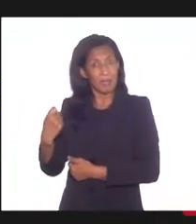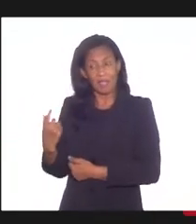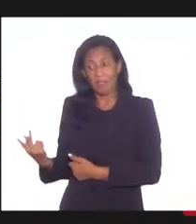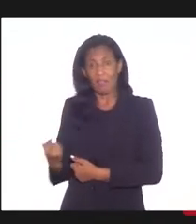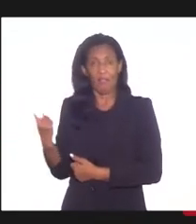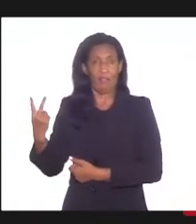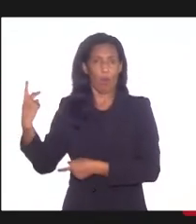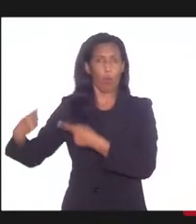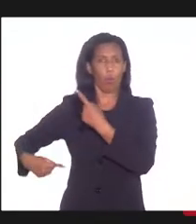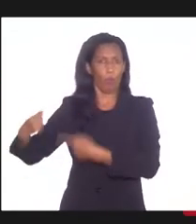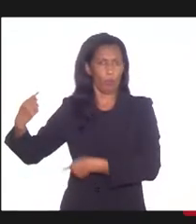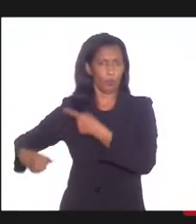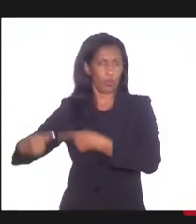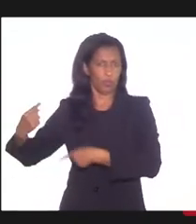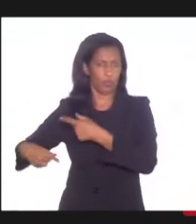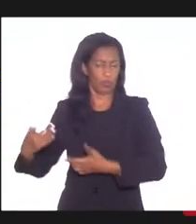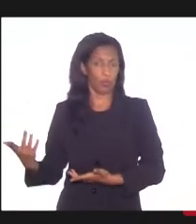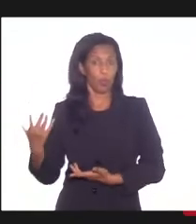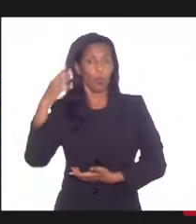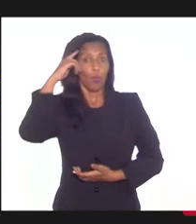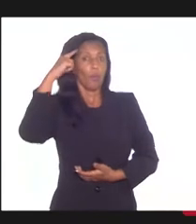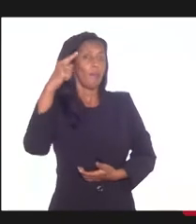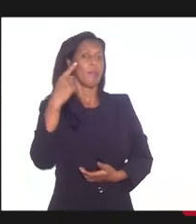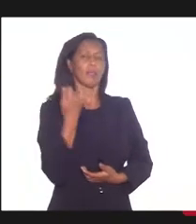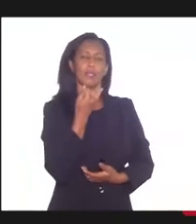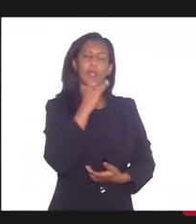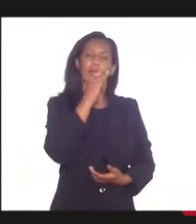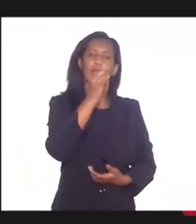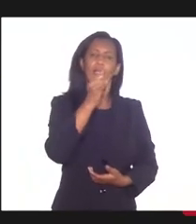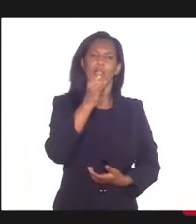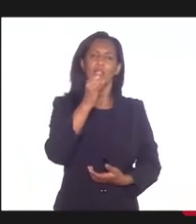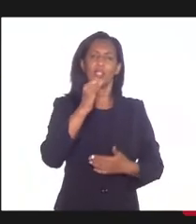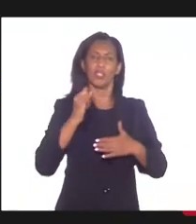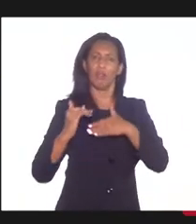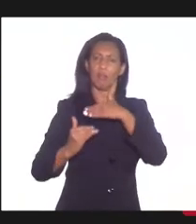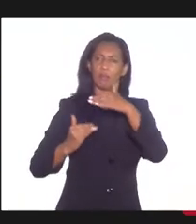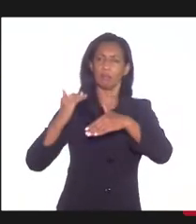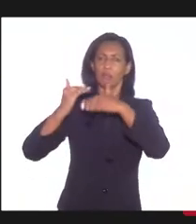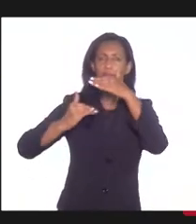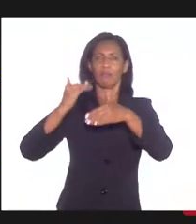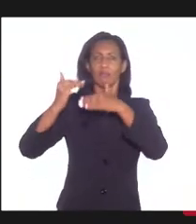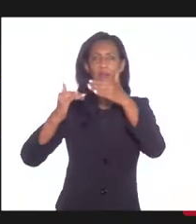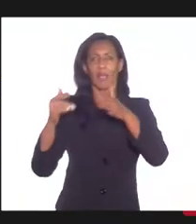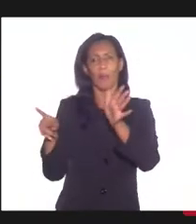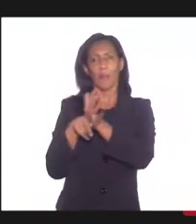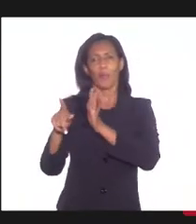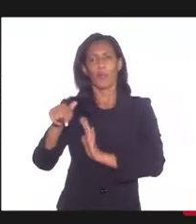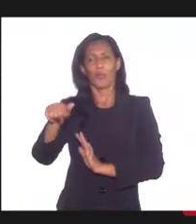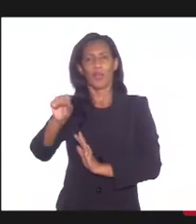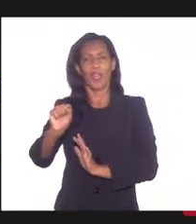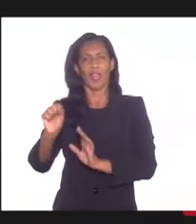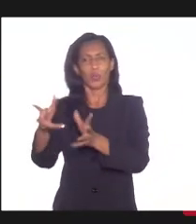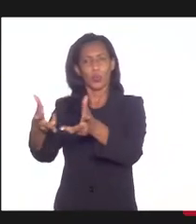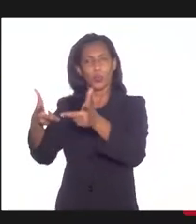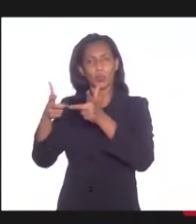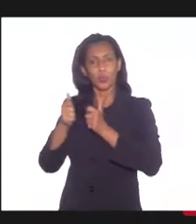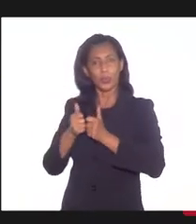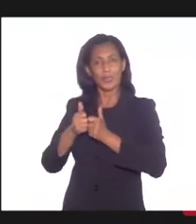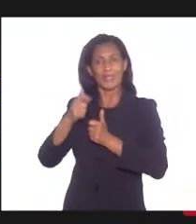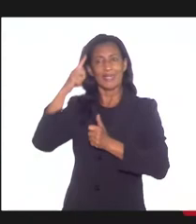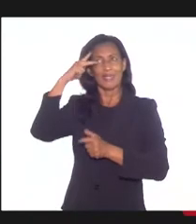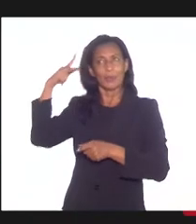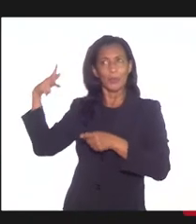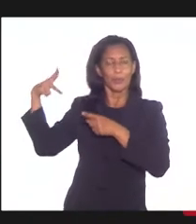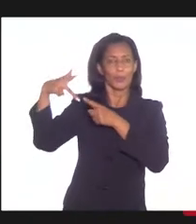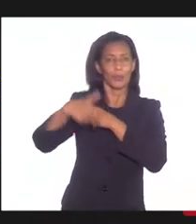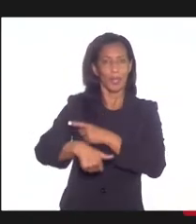competitivo. Quando a gente pensa que a energia vai se demandar a partir de termoelétricas a gás, a gente tem que também quebrar aquele